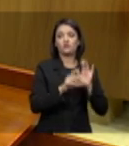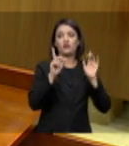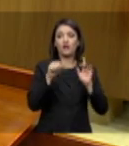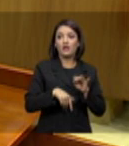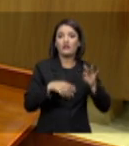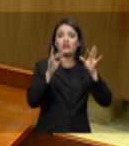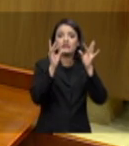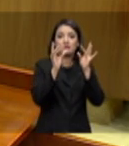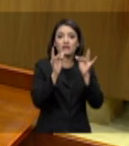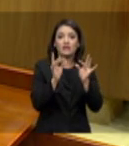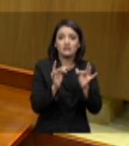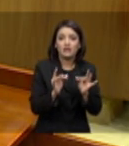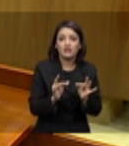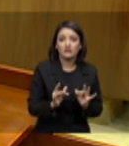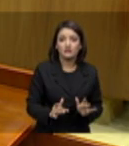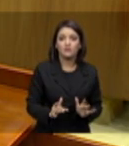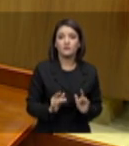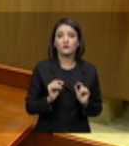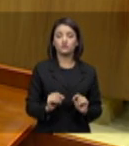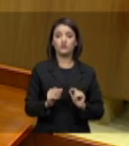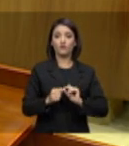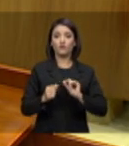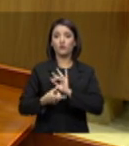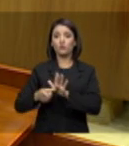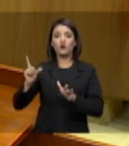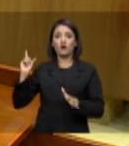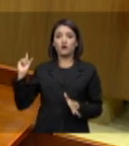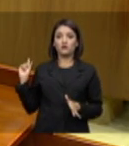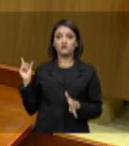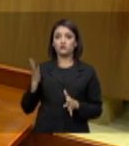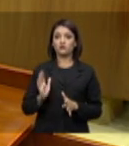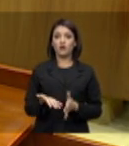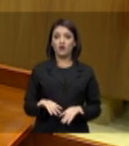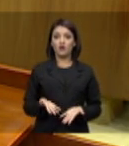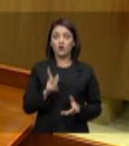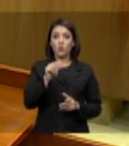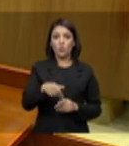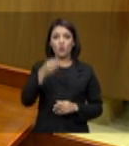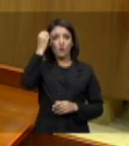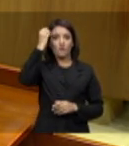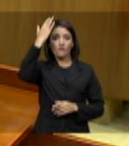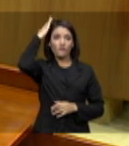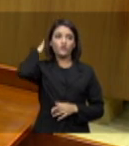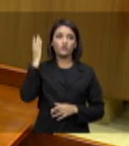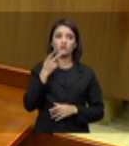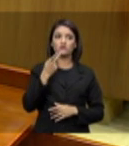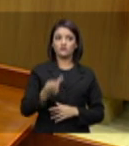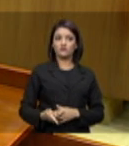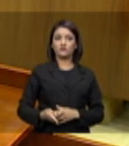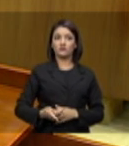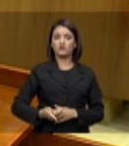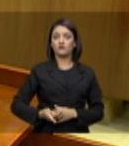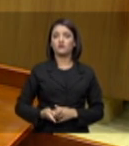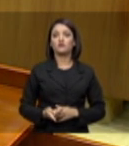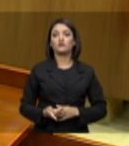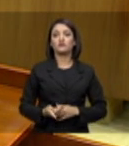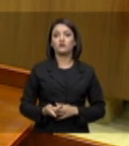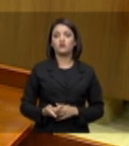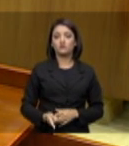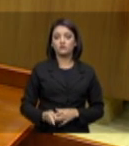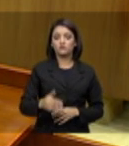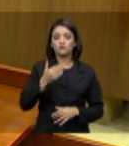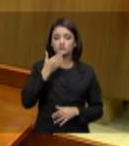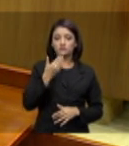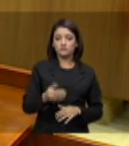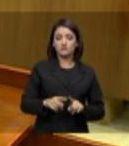detalhadamente o que infeito antes ou seja é o que o ministro fux falam pedido oportunista amanhã